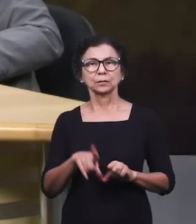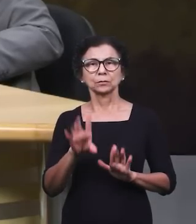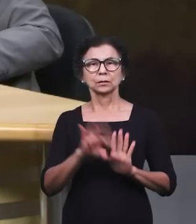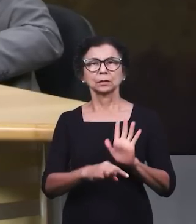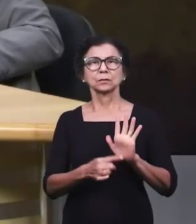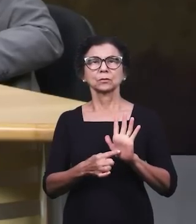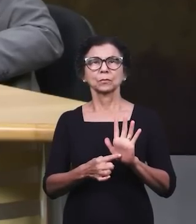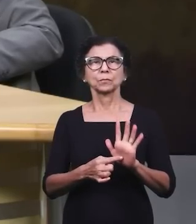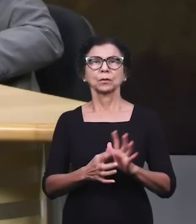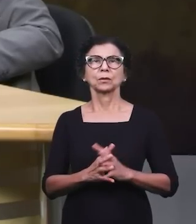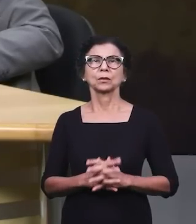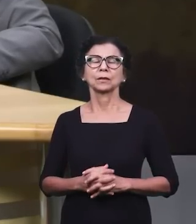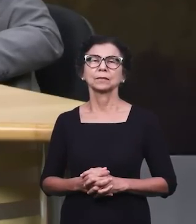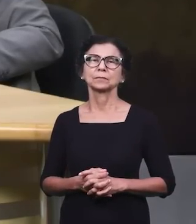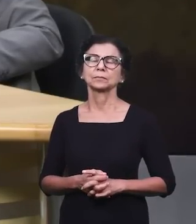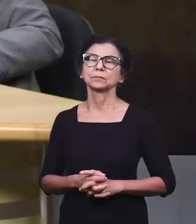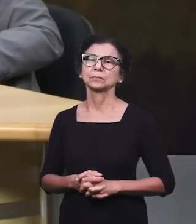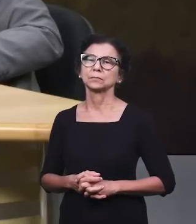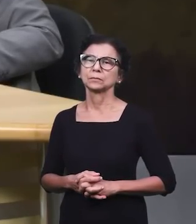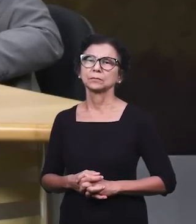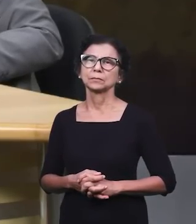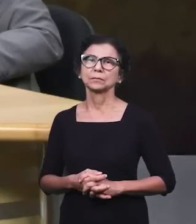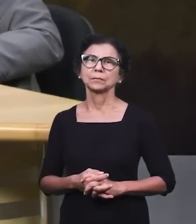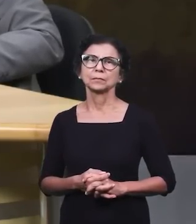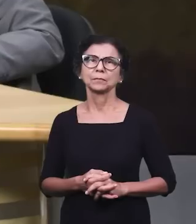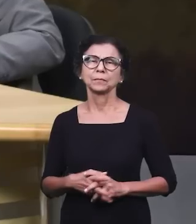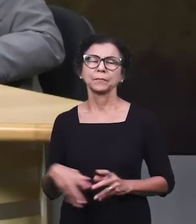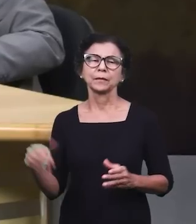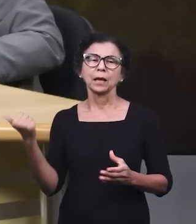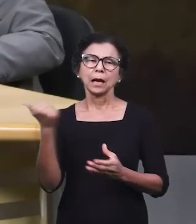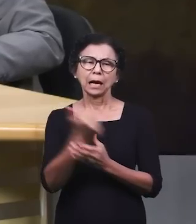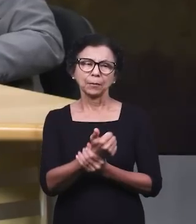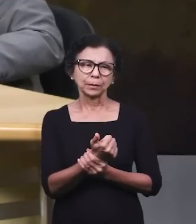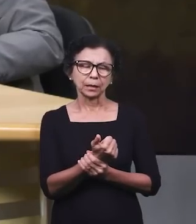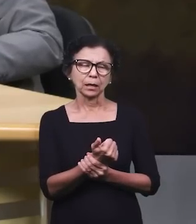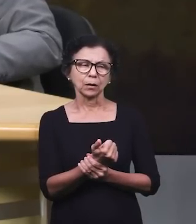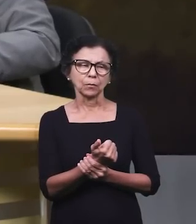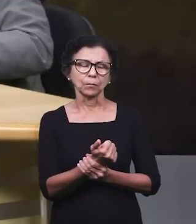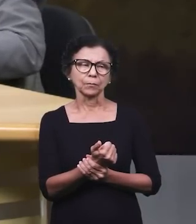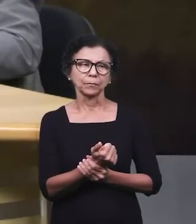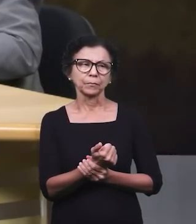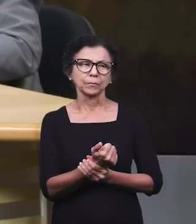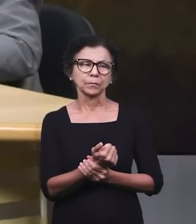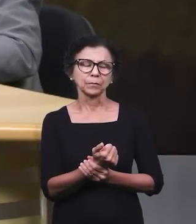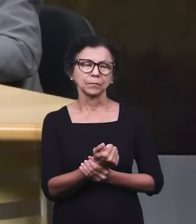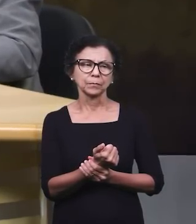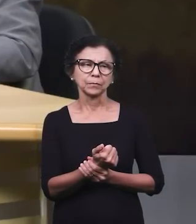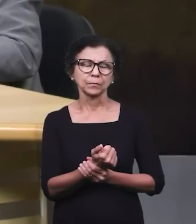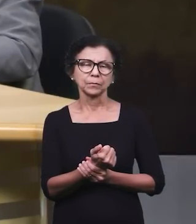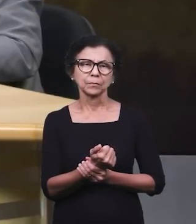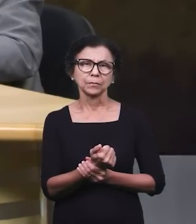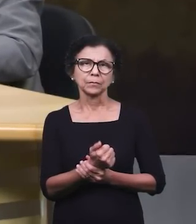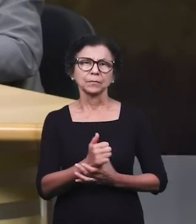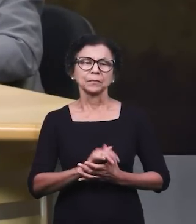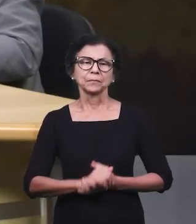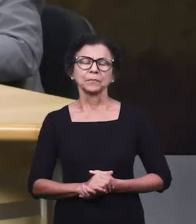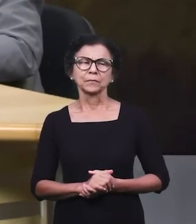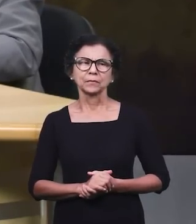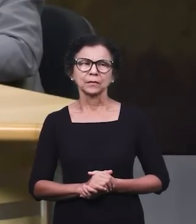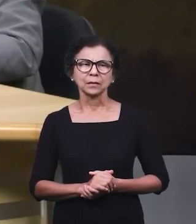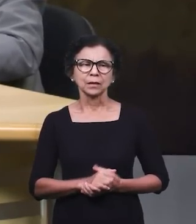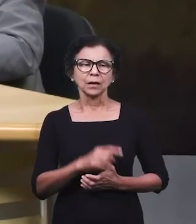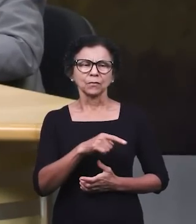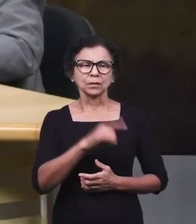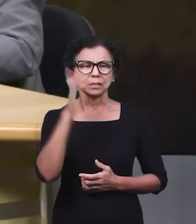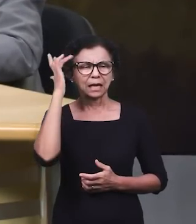assim, ocultarei eu alguma coisa ao meu servo Abraão? Então assim, que coisa maravilhosa. O Senhor não deixa